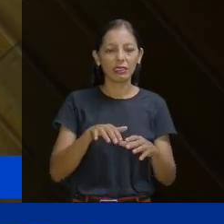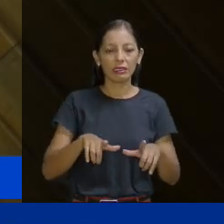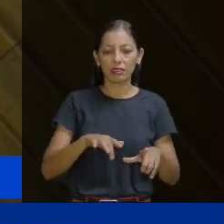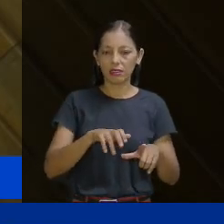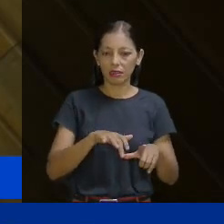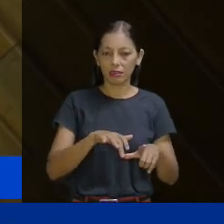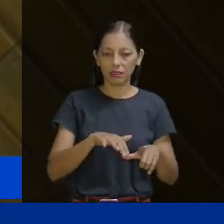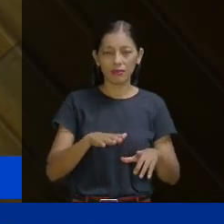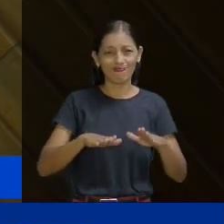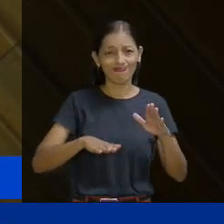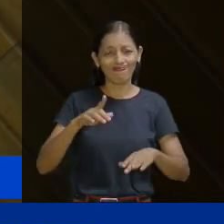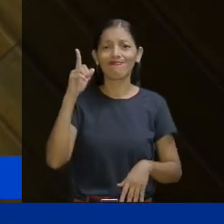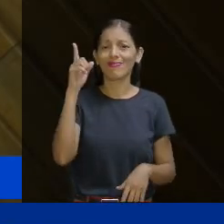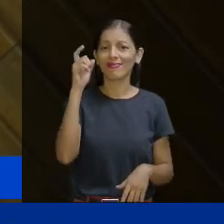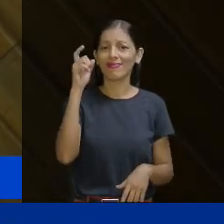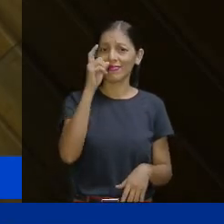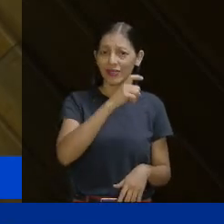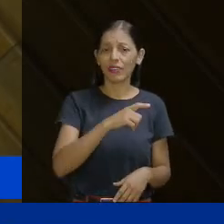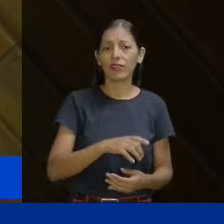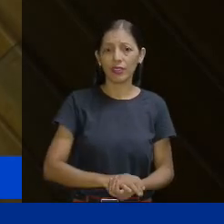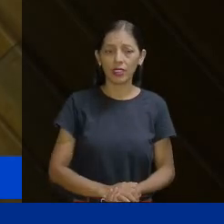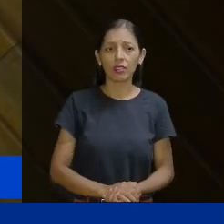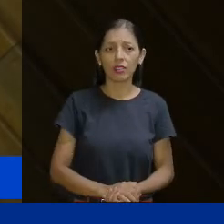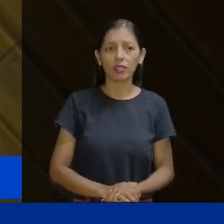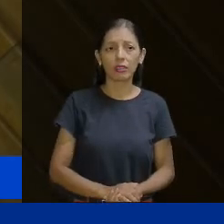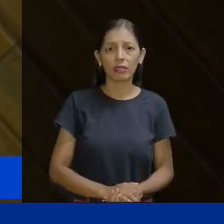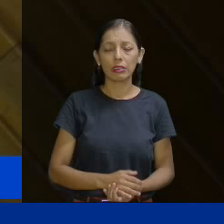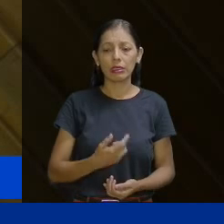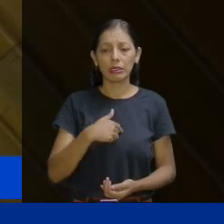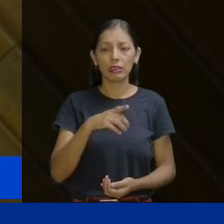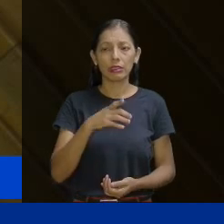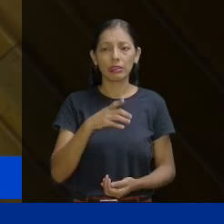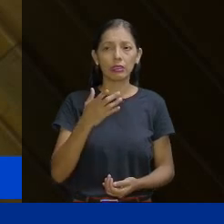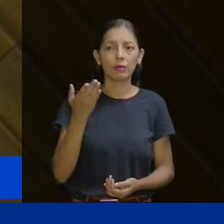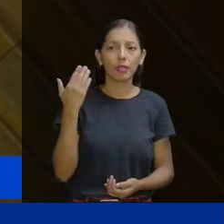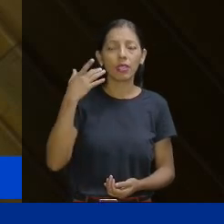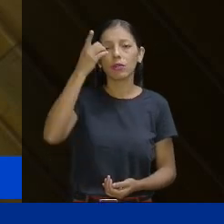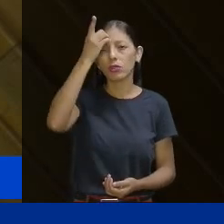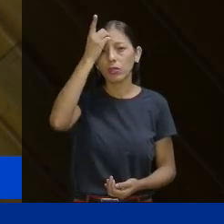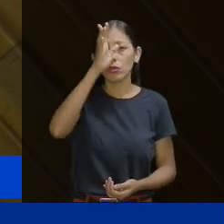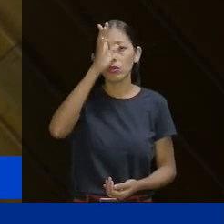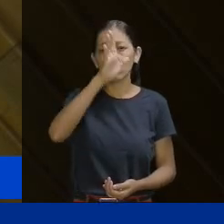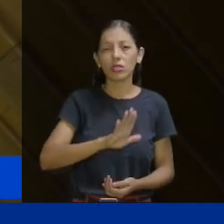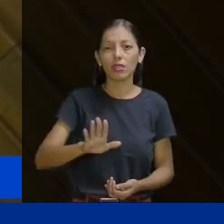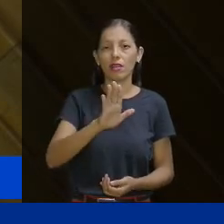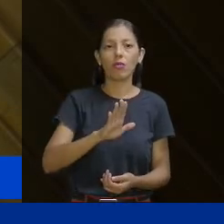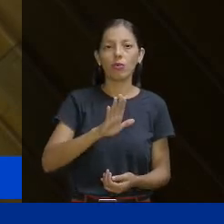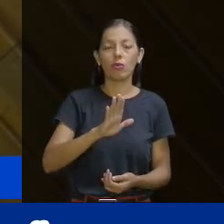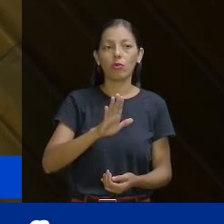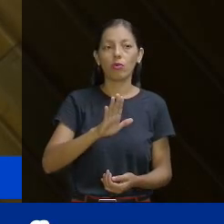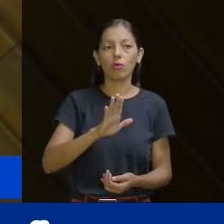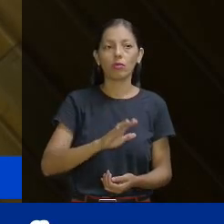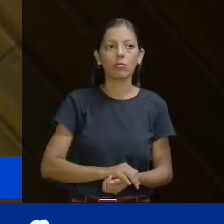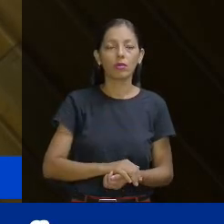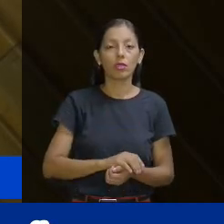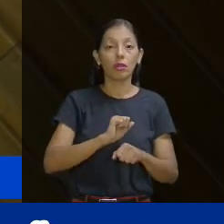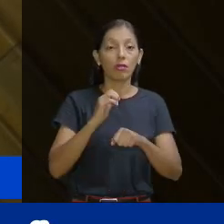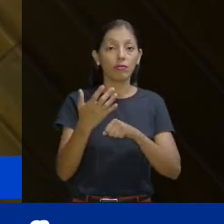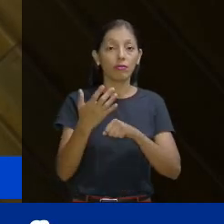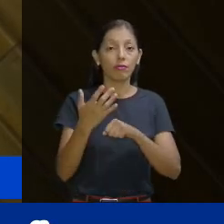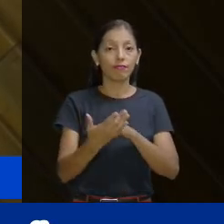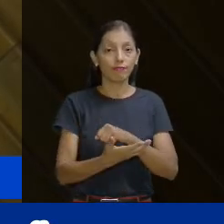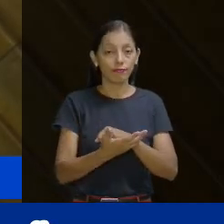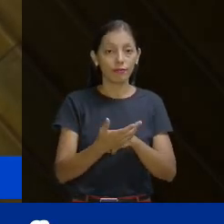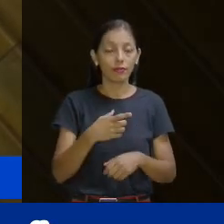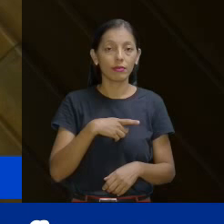tive a oportunidade de estar como diretor-geral na eleição da pandemia, que a gente